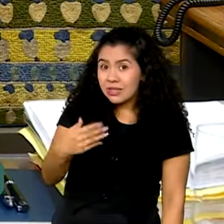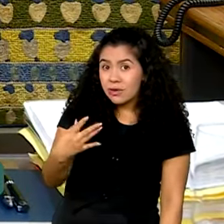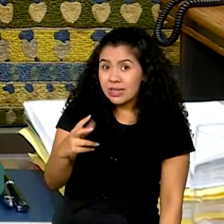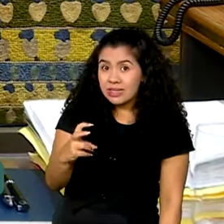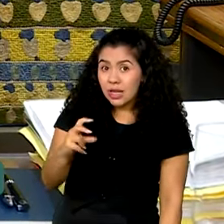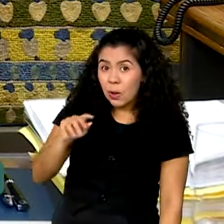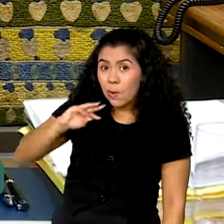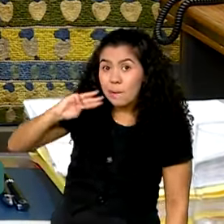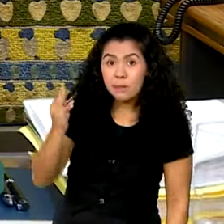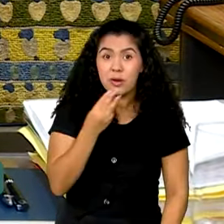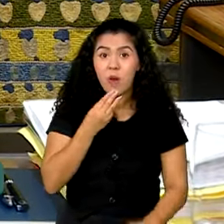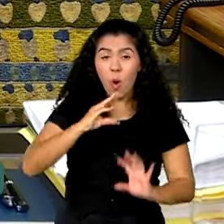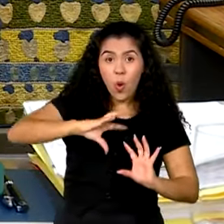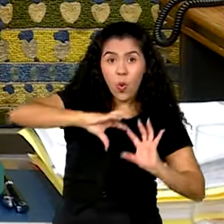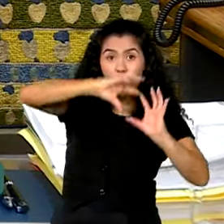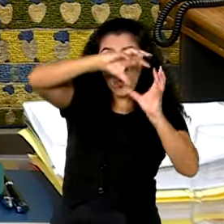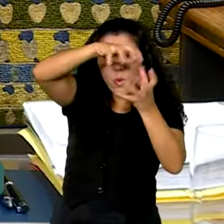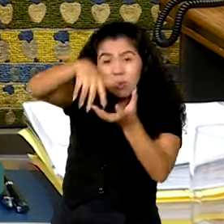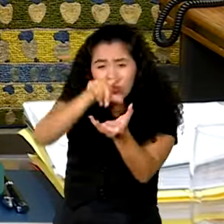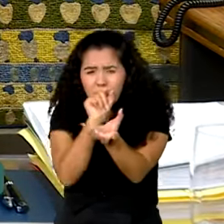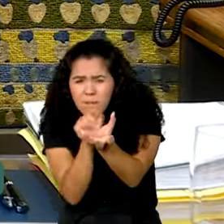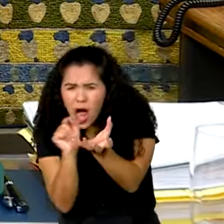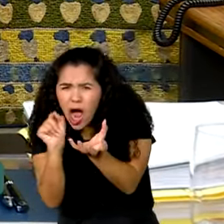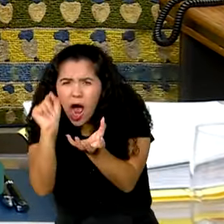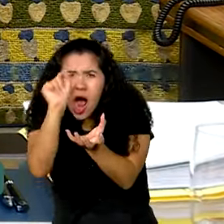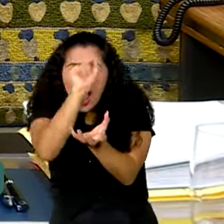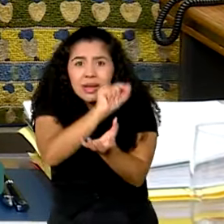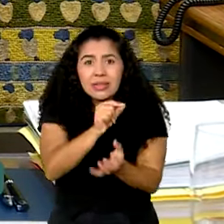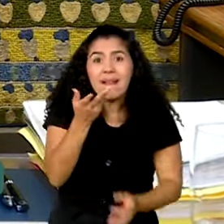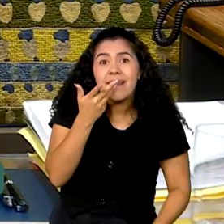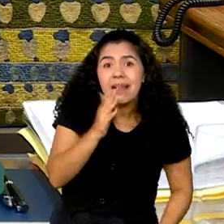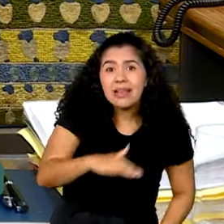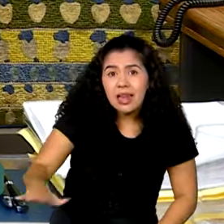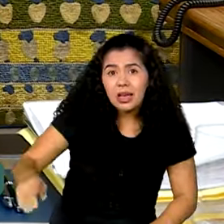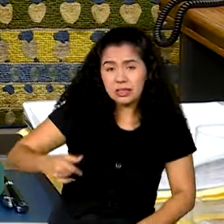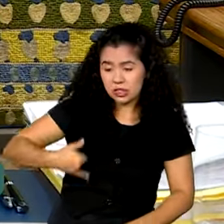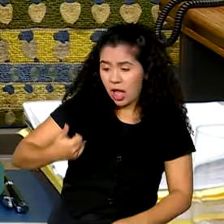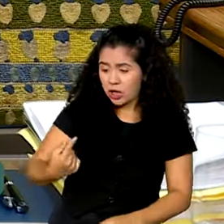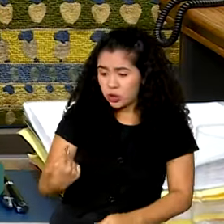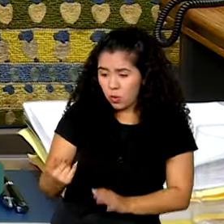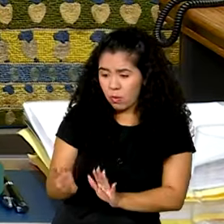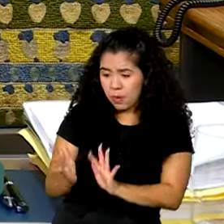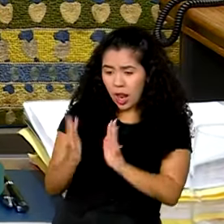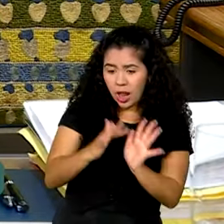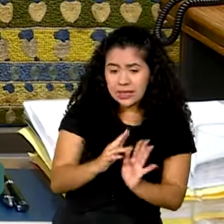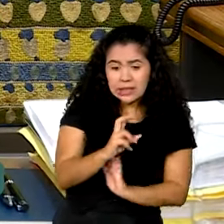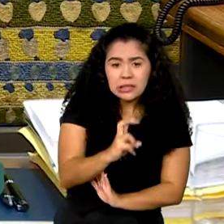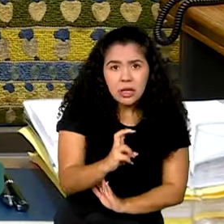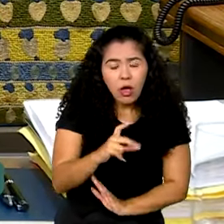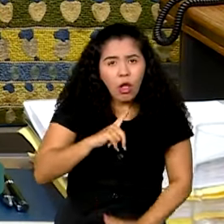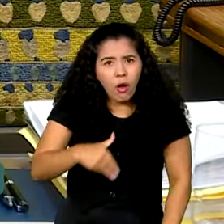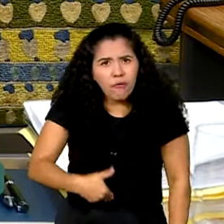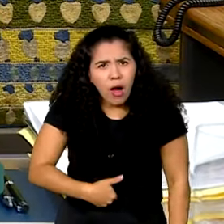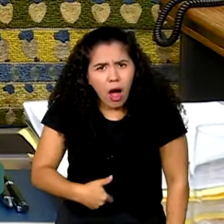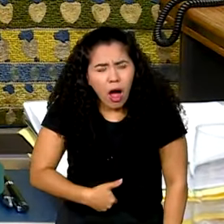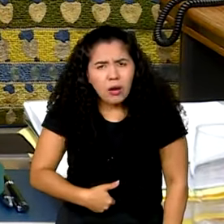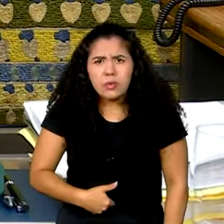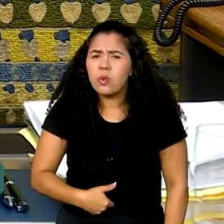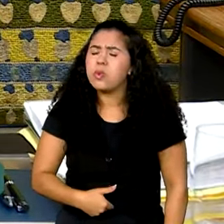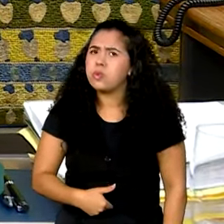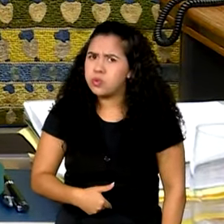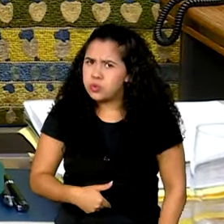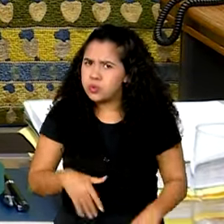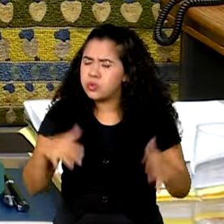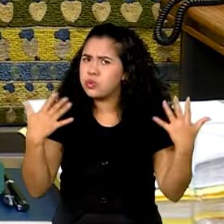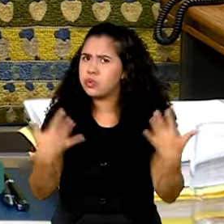mundo, né, são crianças até 5 anos que passam fome, então é quase o tamanho de uma população como a brasileira, né? Ou seja, é um escândalo